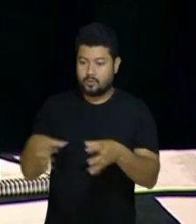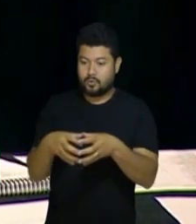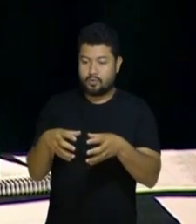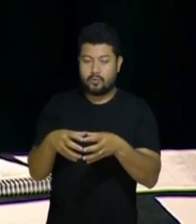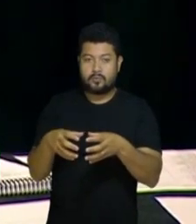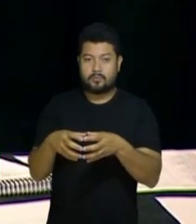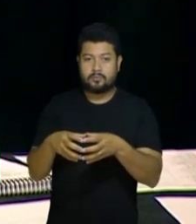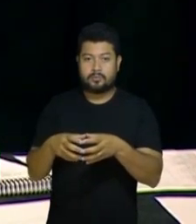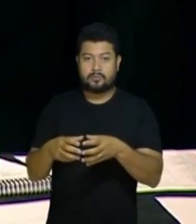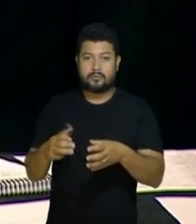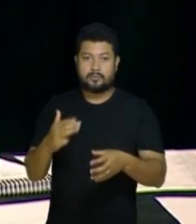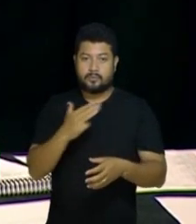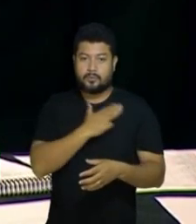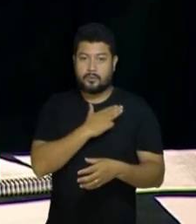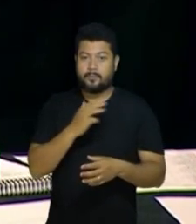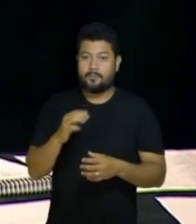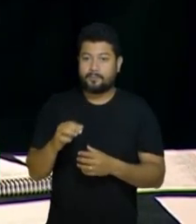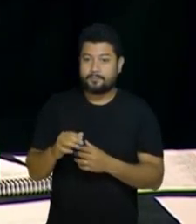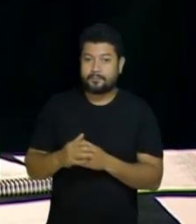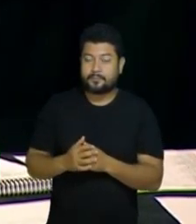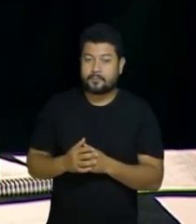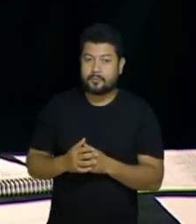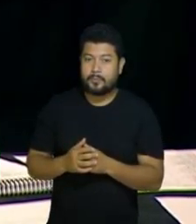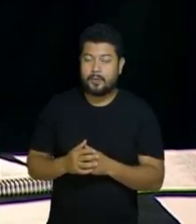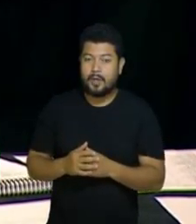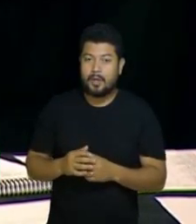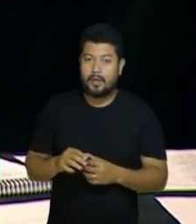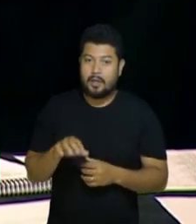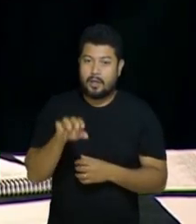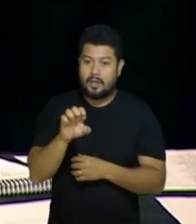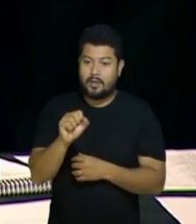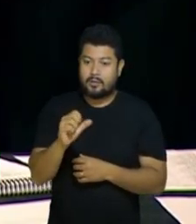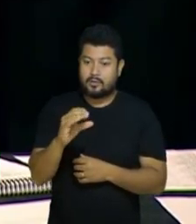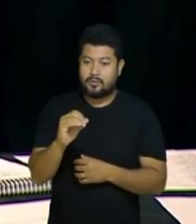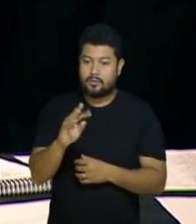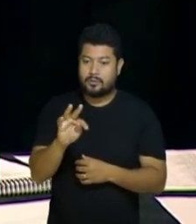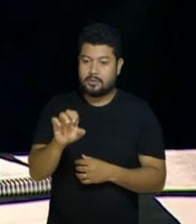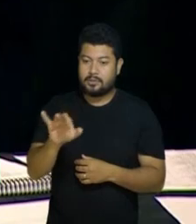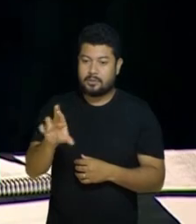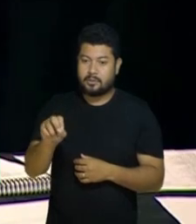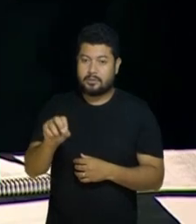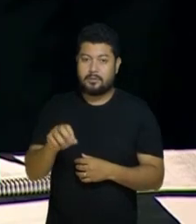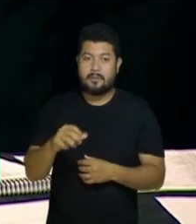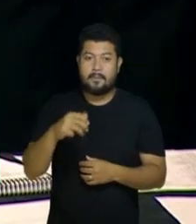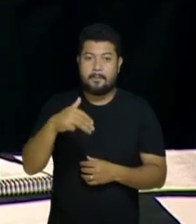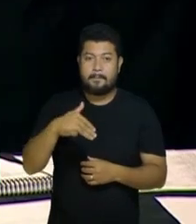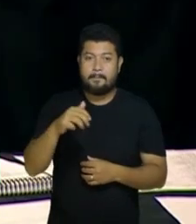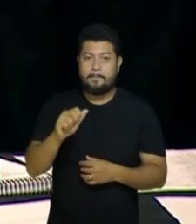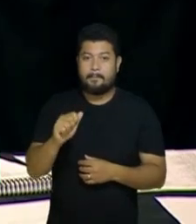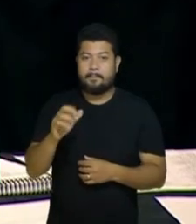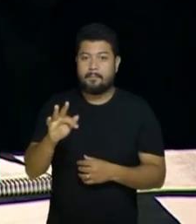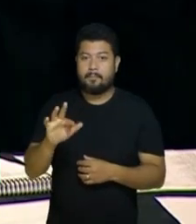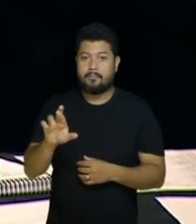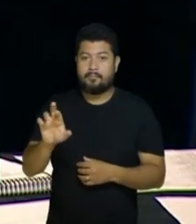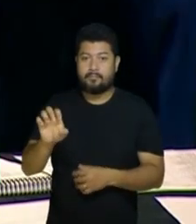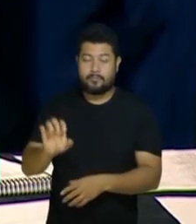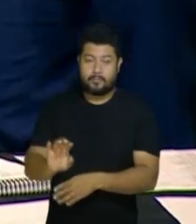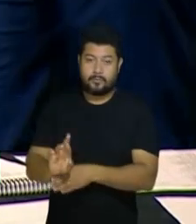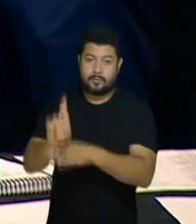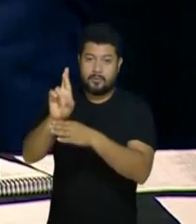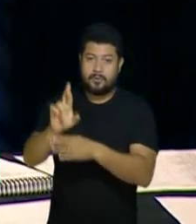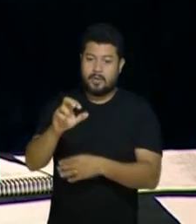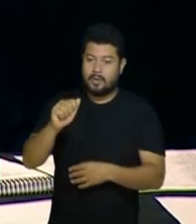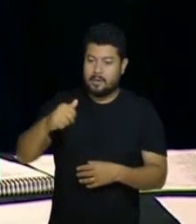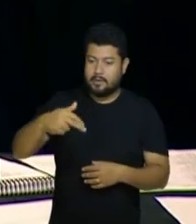Mafeking. 56, Santa Catarina. Apresentação do grupo de escoteiros Mafeking, membro do grupo de escoteiro, Antônio